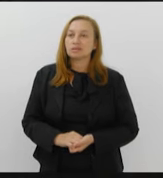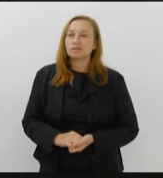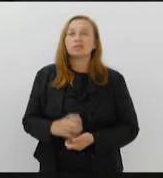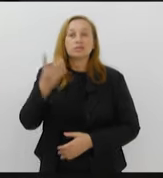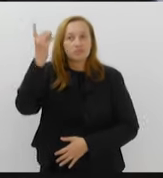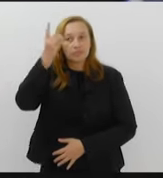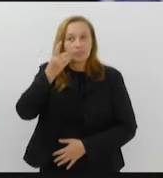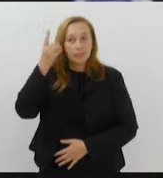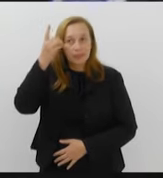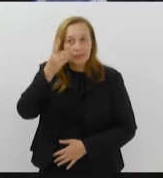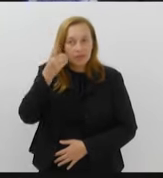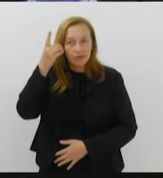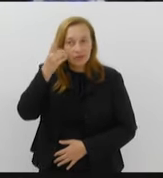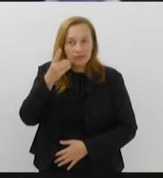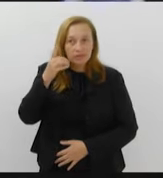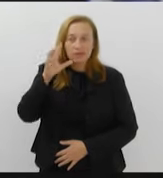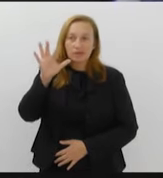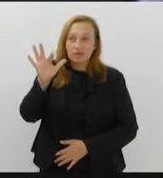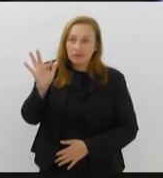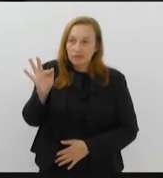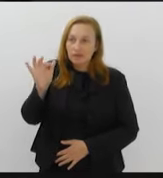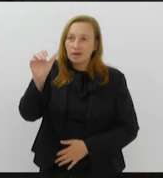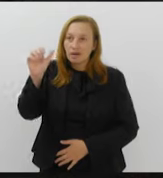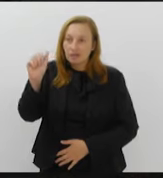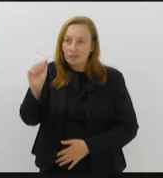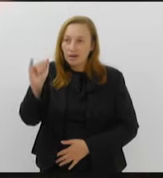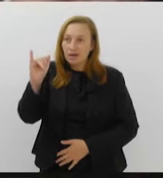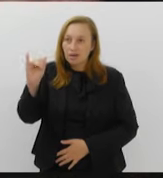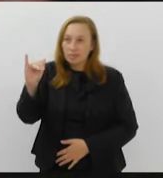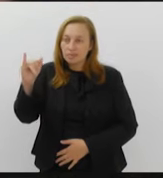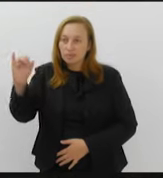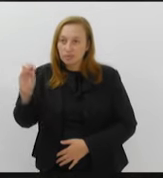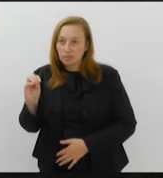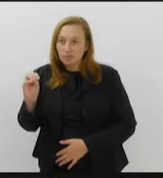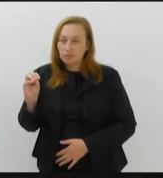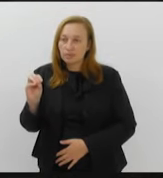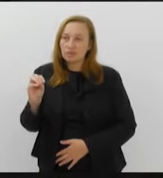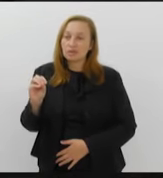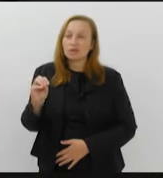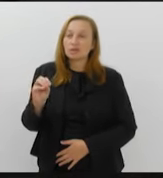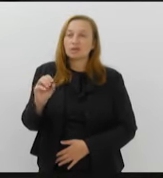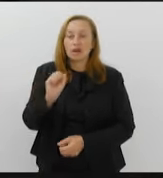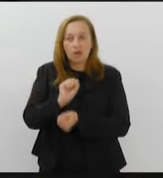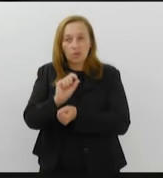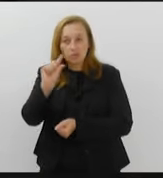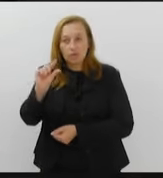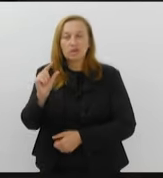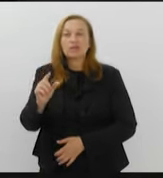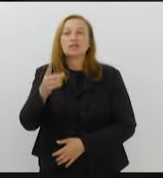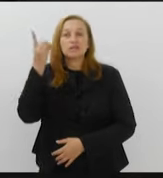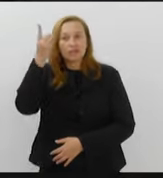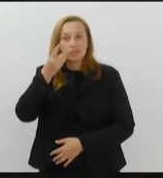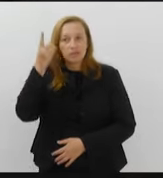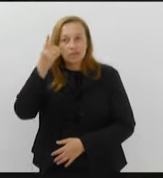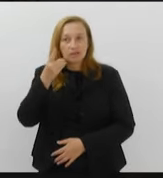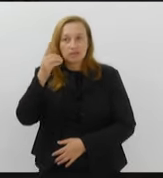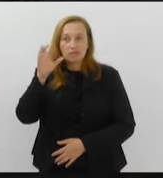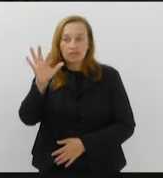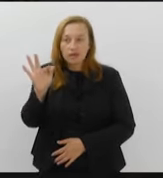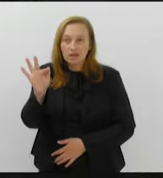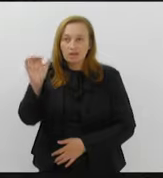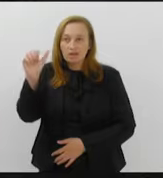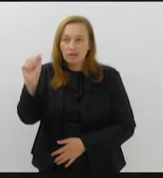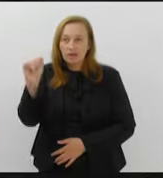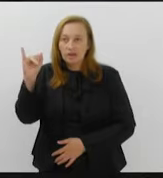nobre deputado Pelaroli Flávio Serafim. Já passou? Ele está entrando. Pelaroli não passou ainda, não. Não, aguardar um pouquinho. Nosso nobre deputado